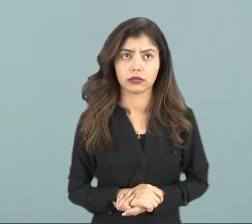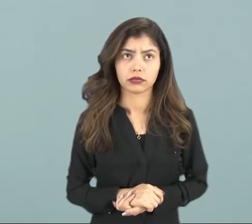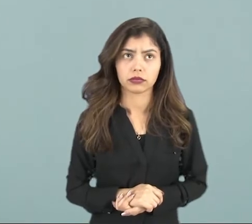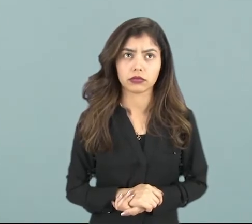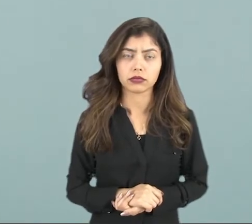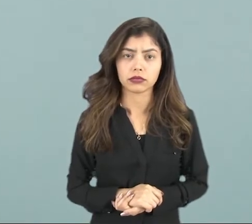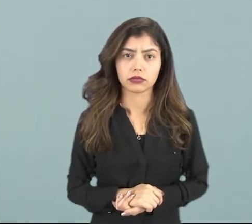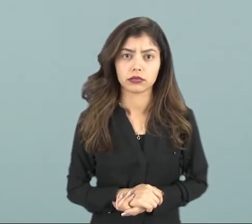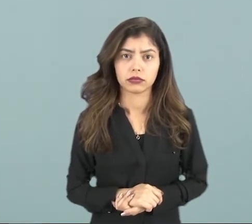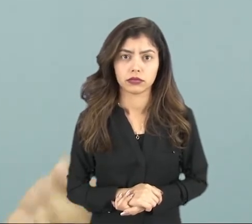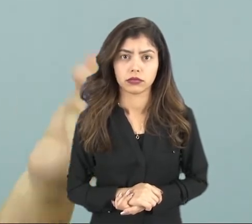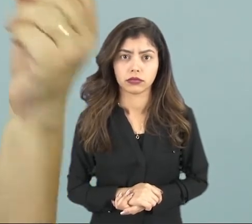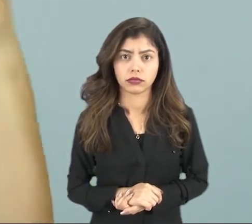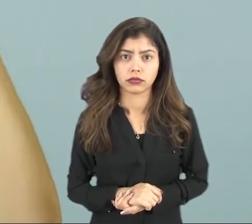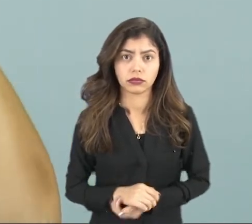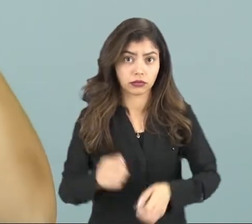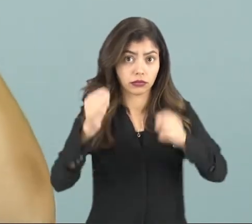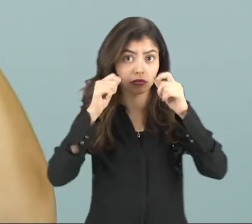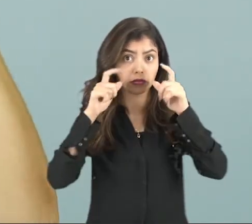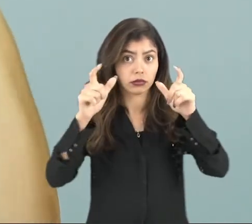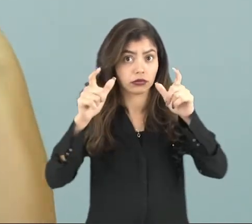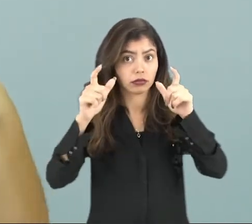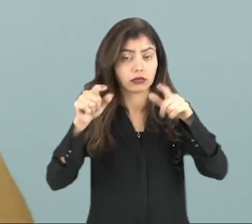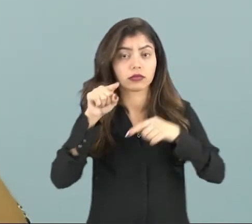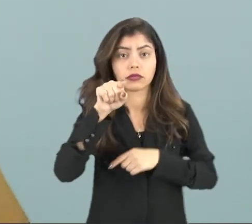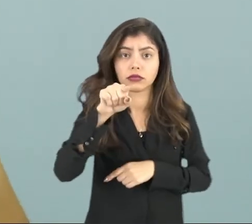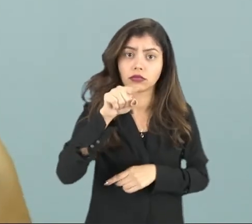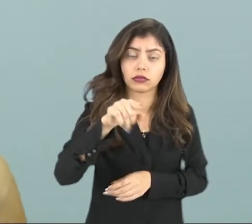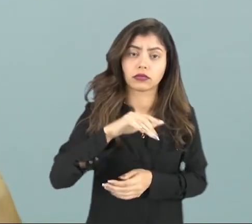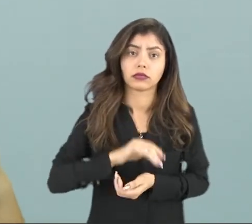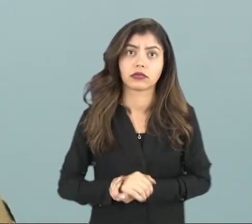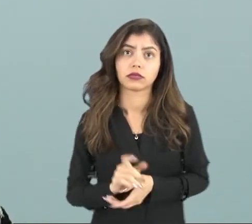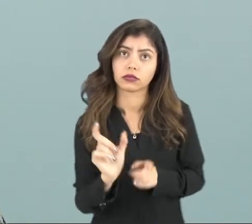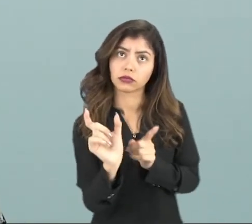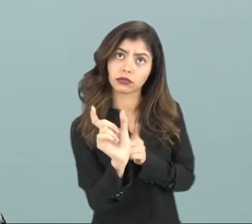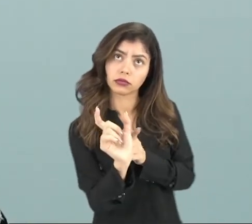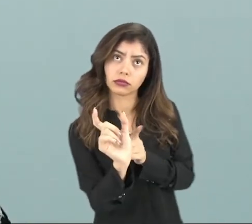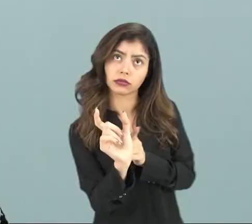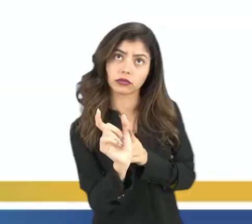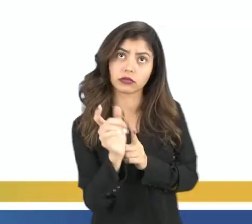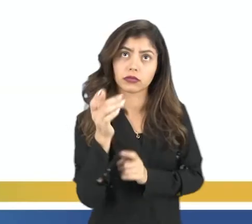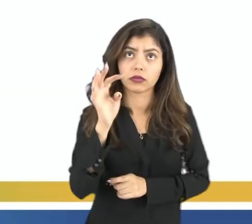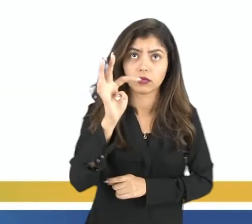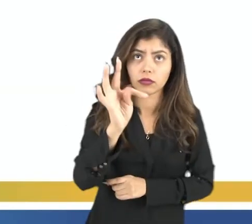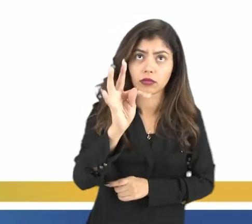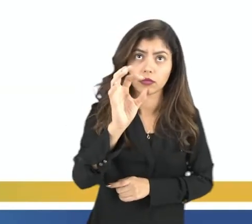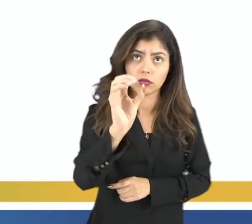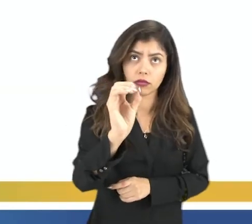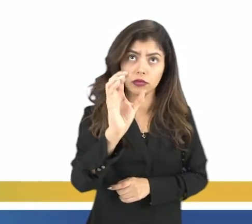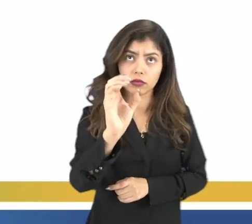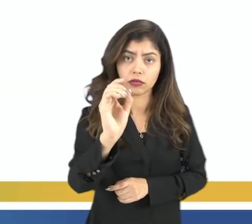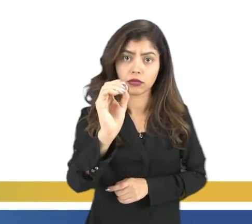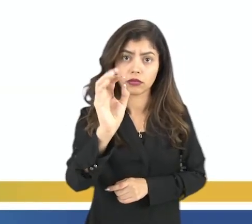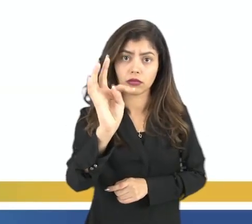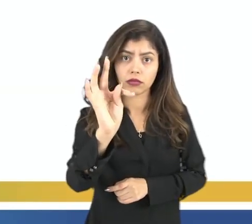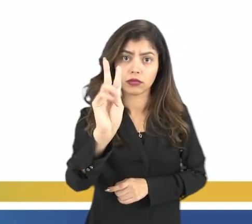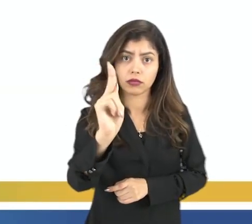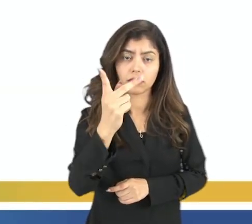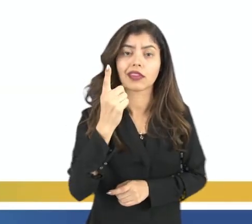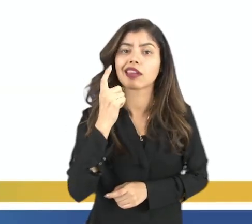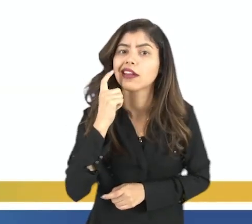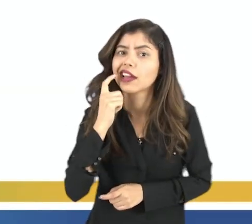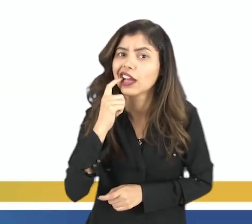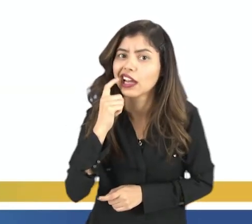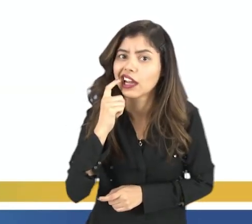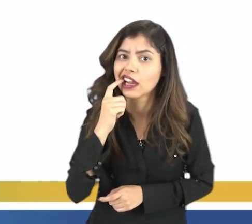no plural. Quero chamar a sua atenção para a palavrinha dente, tá? Essa palavra,